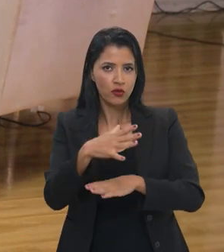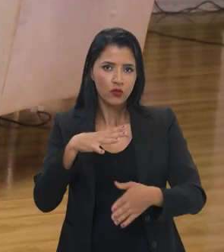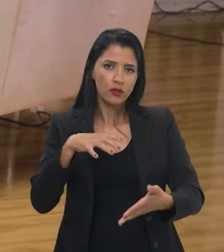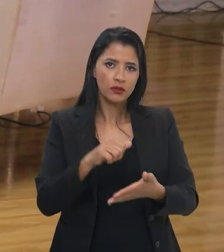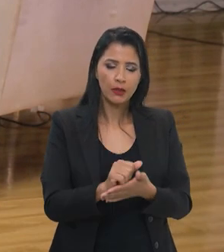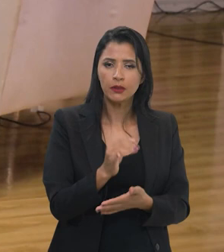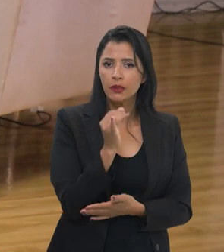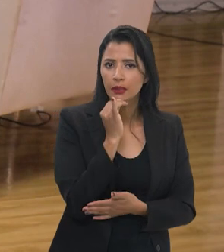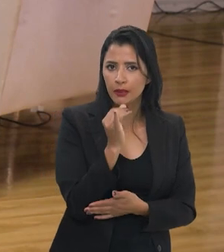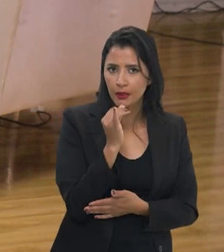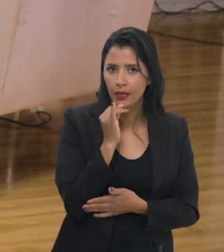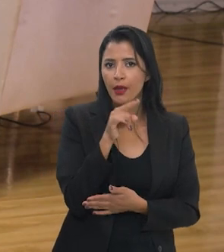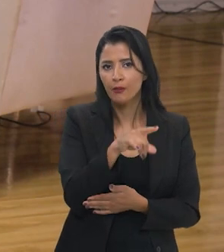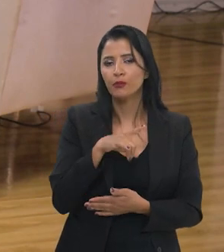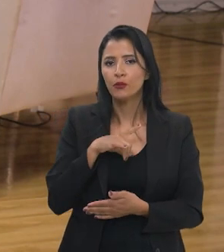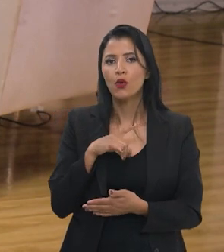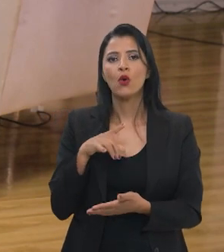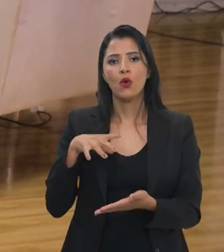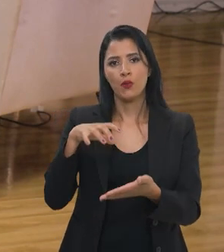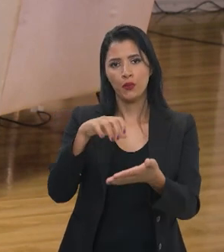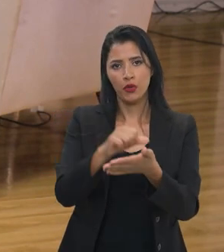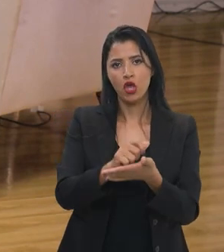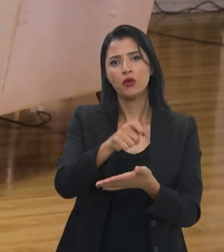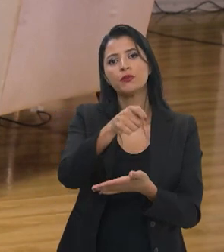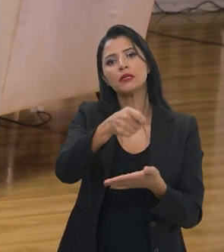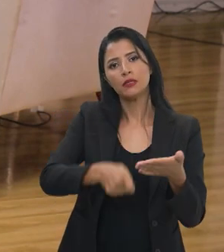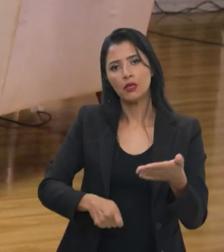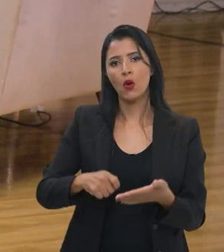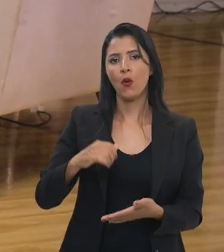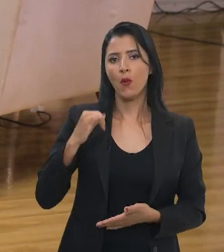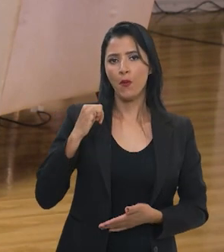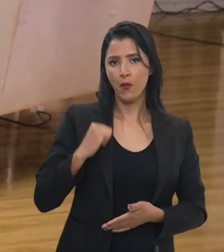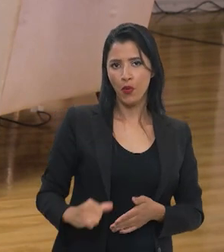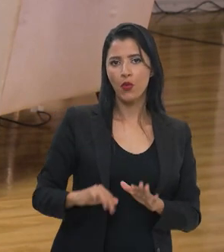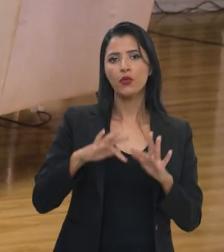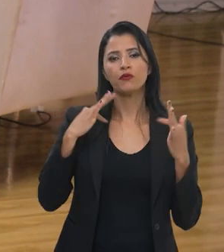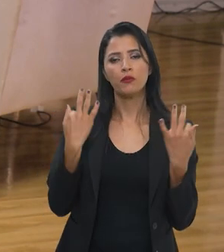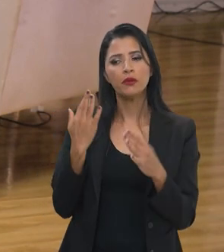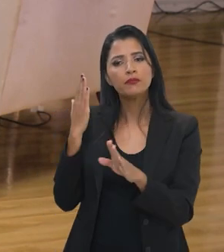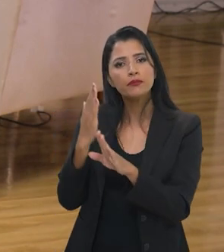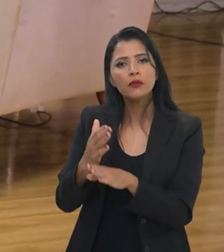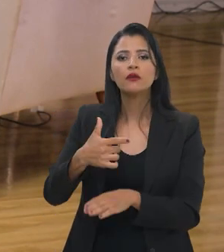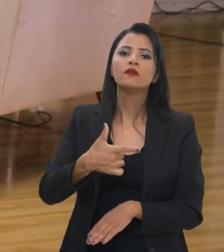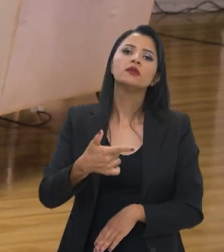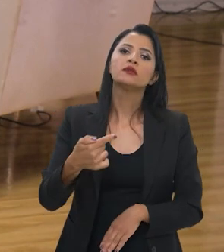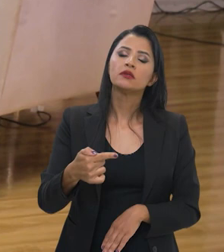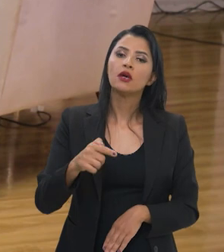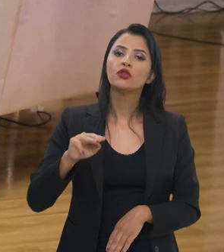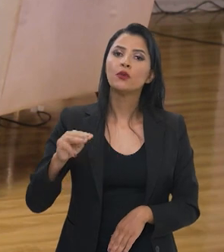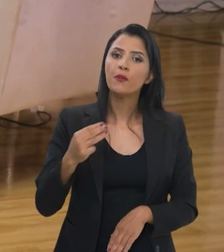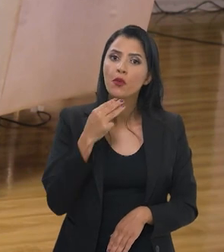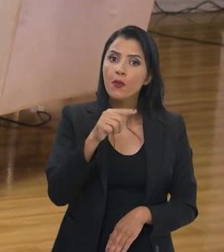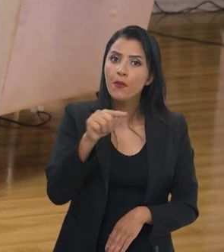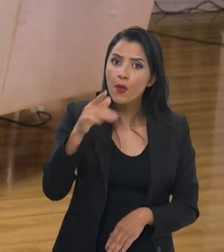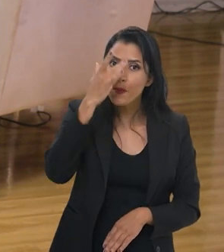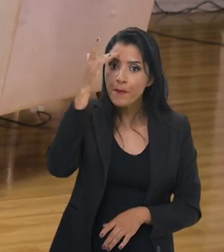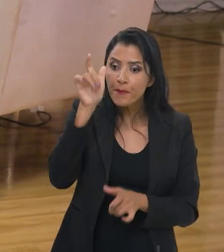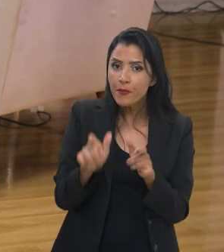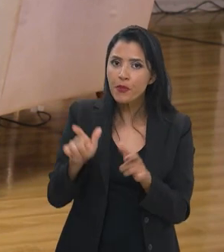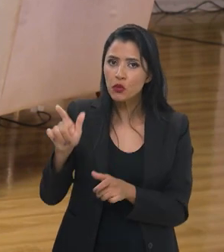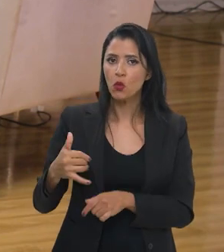vai lá no cadastro por exemplo no cadastro Bolsa Família nós encontramos 27 milhões e meio de pessoas